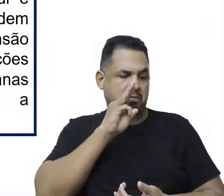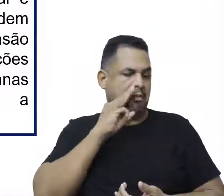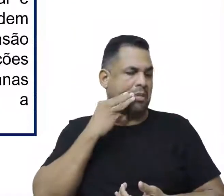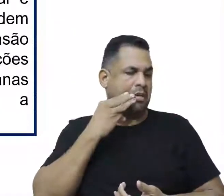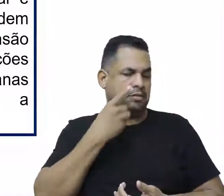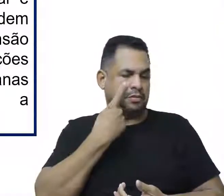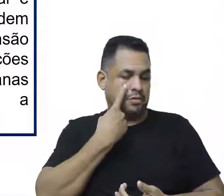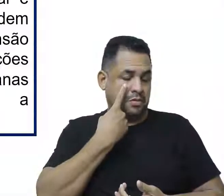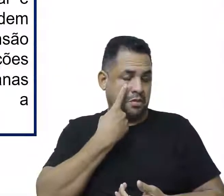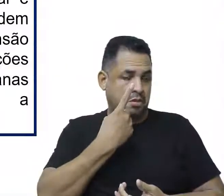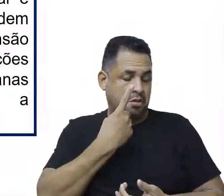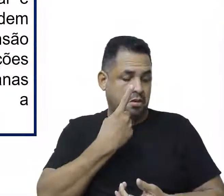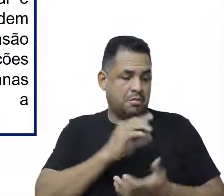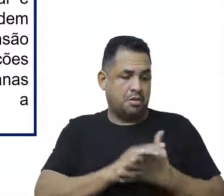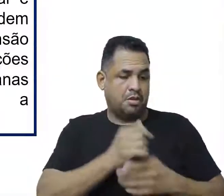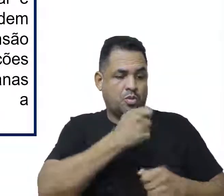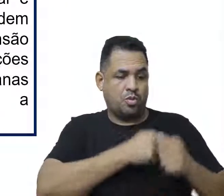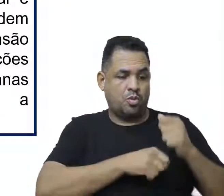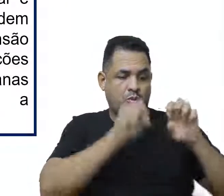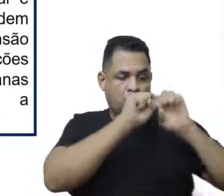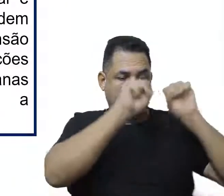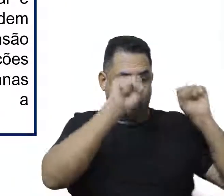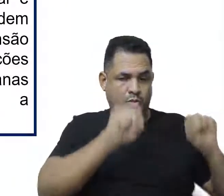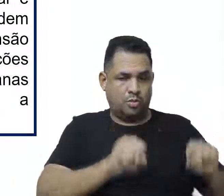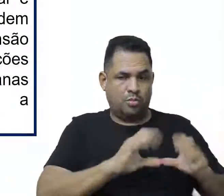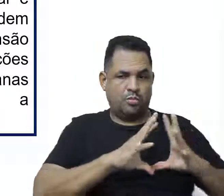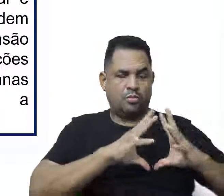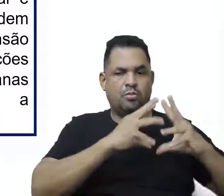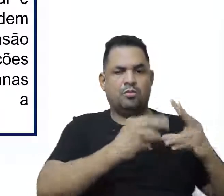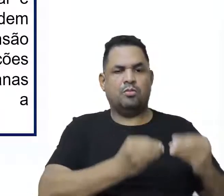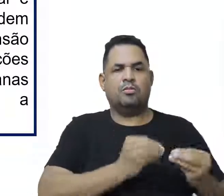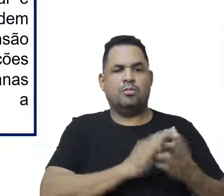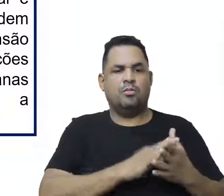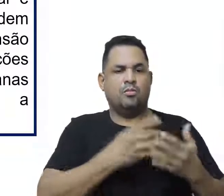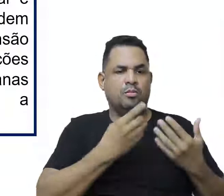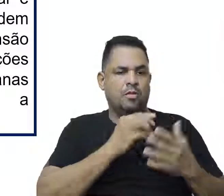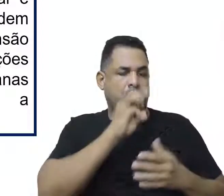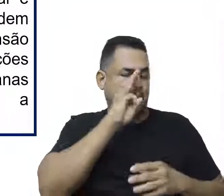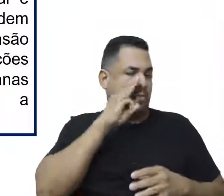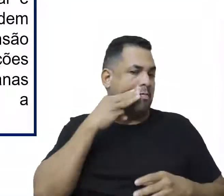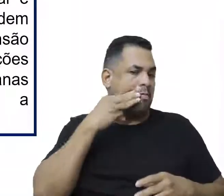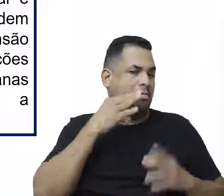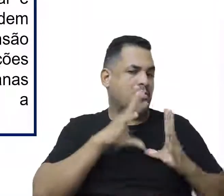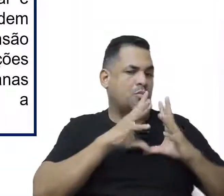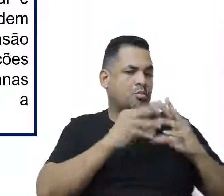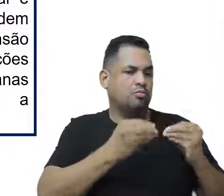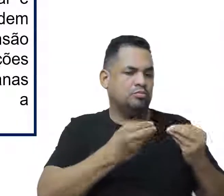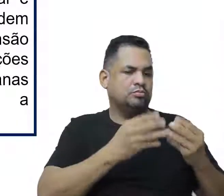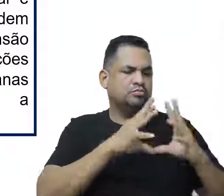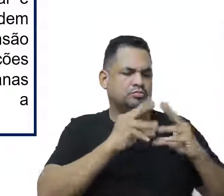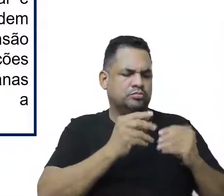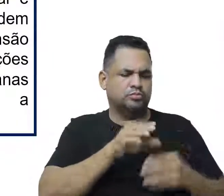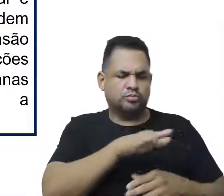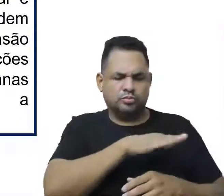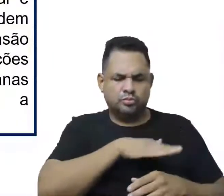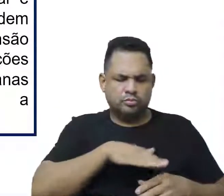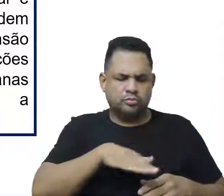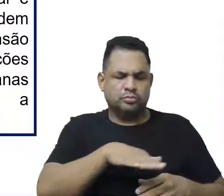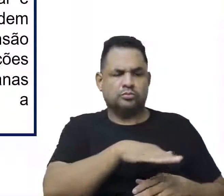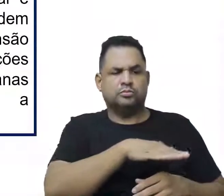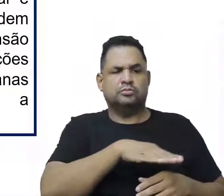é você olhar para o sistema que tudo na visão do Max tá tudo tudo tudo